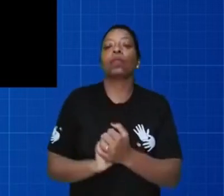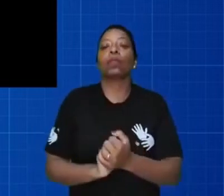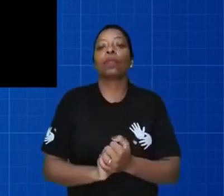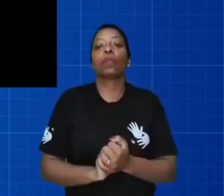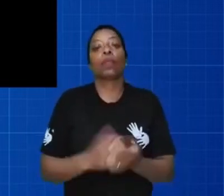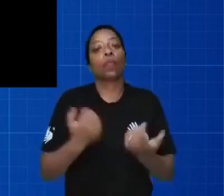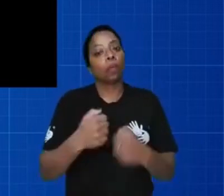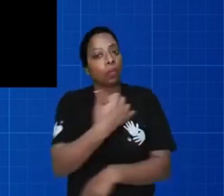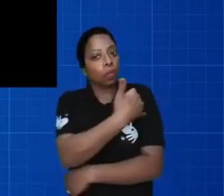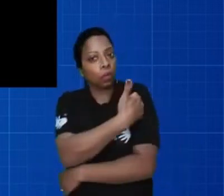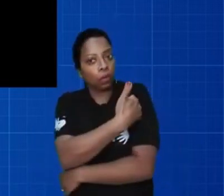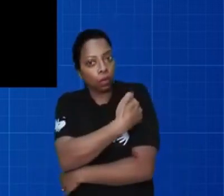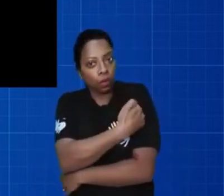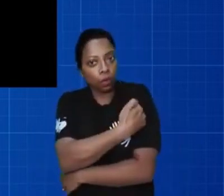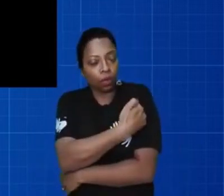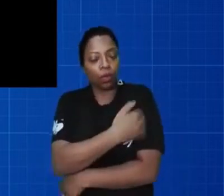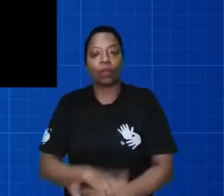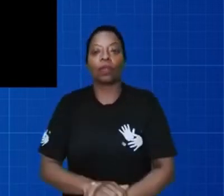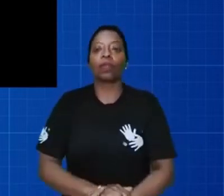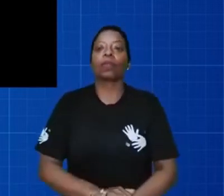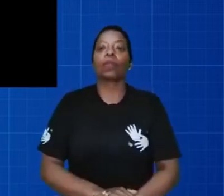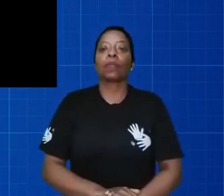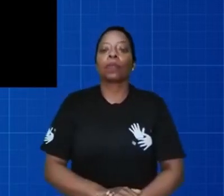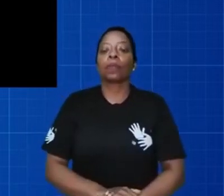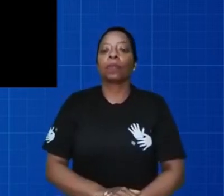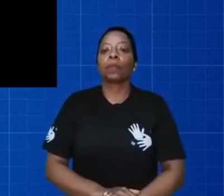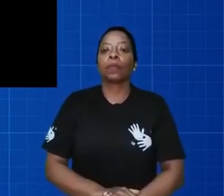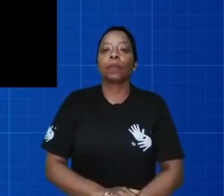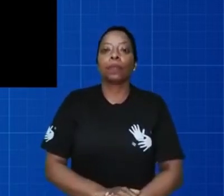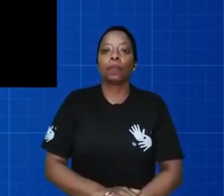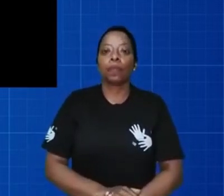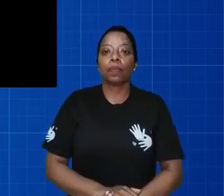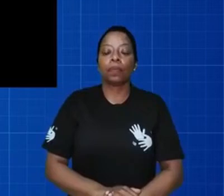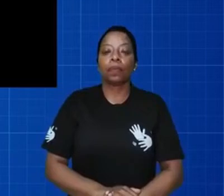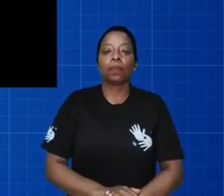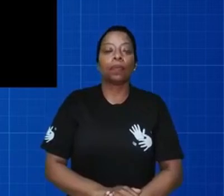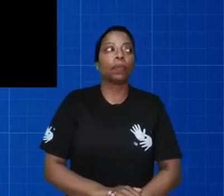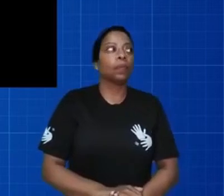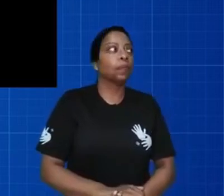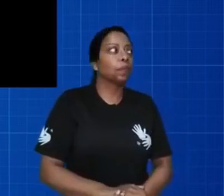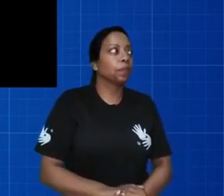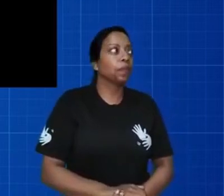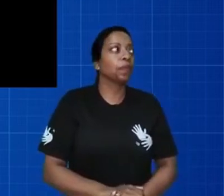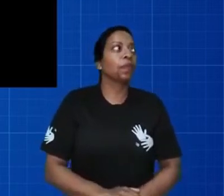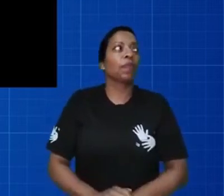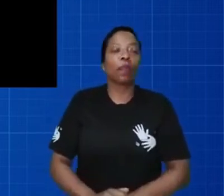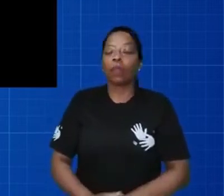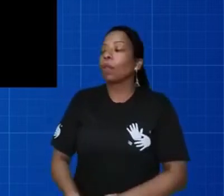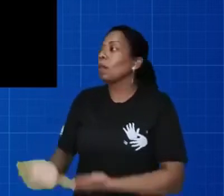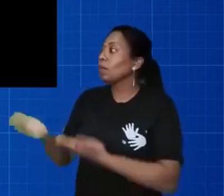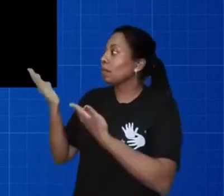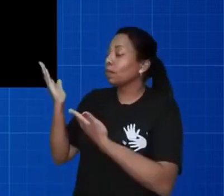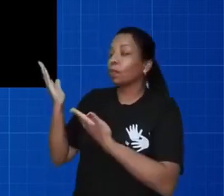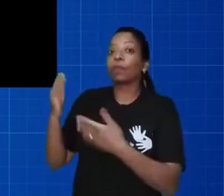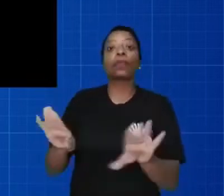A Haemophilus influenzae tipo B é uma bactéria também, transmitida por gotículas, que causa meningite. A meningite é aquela membrana